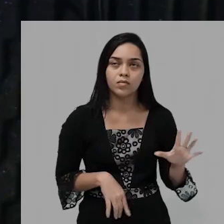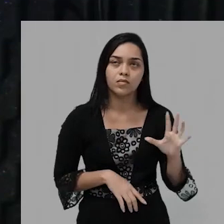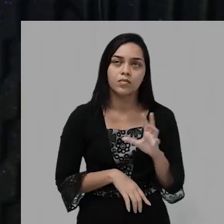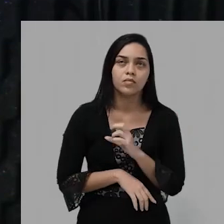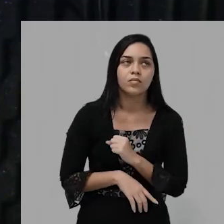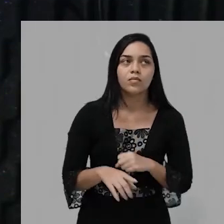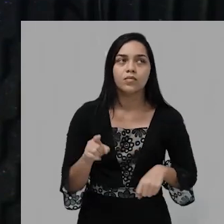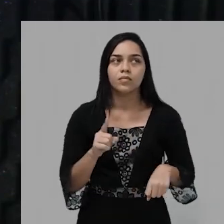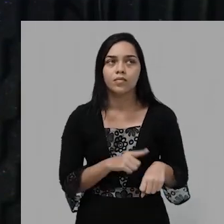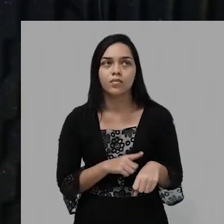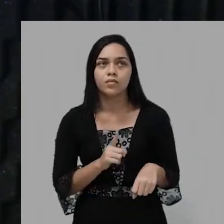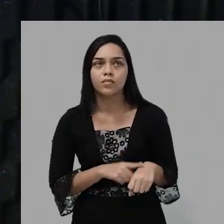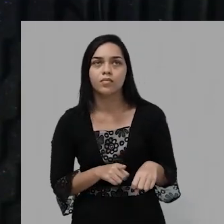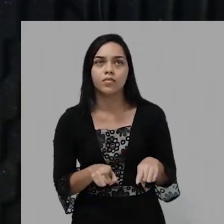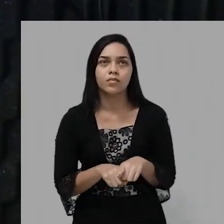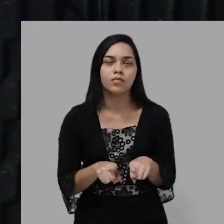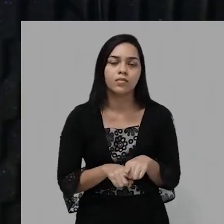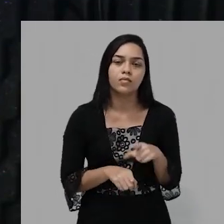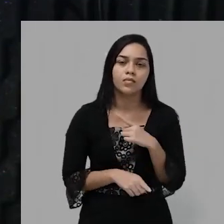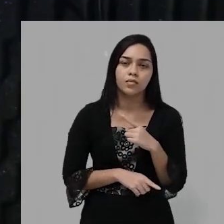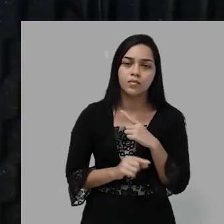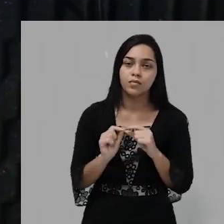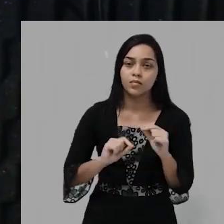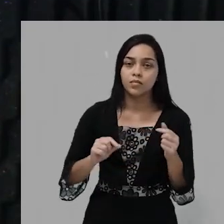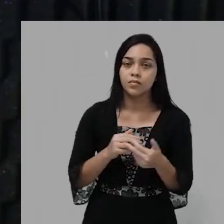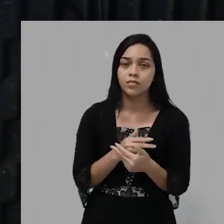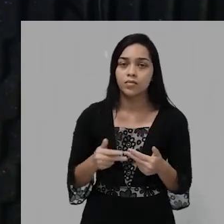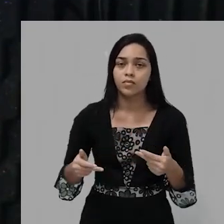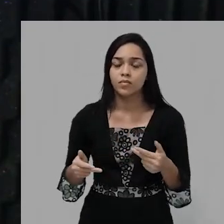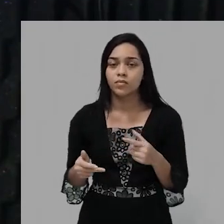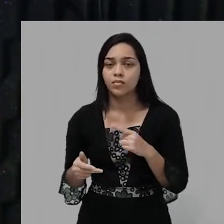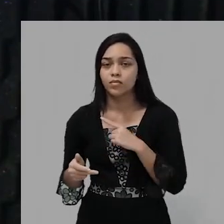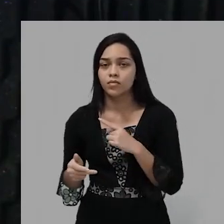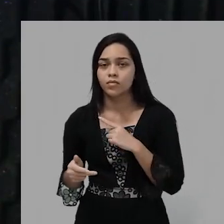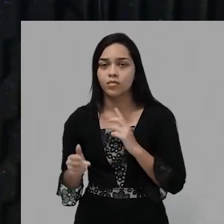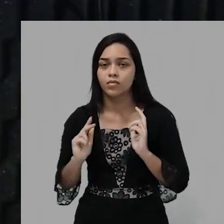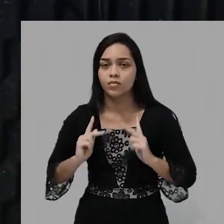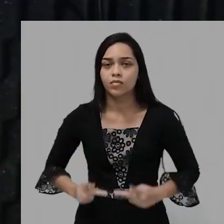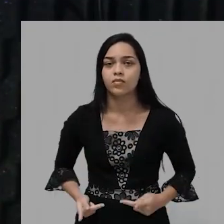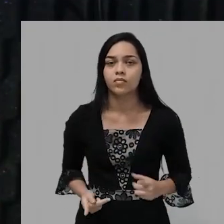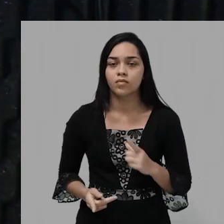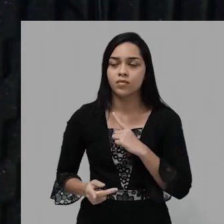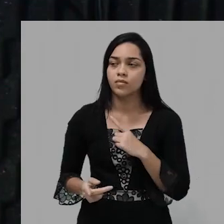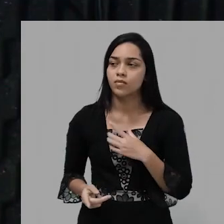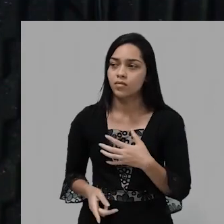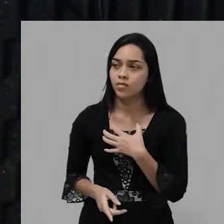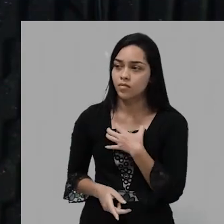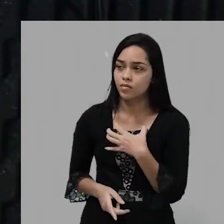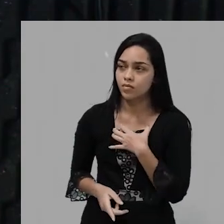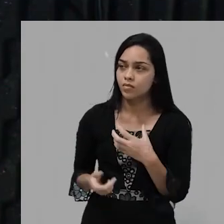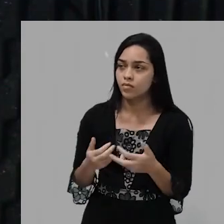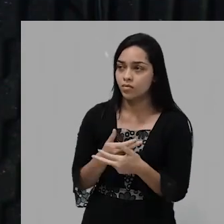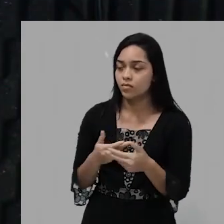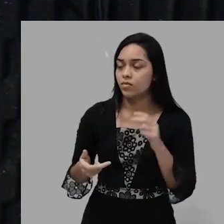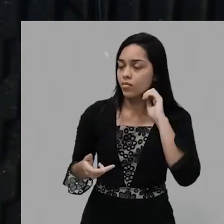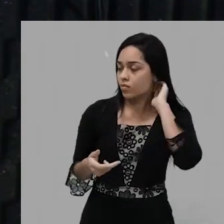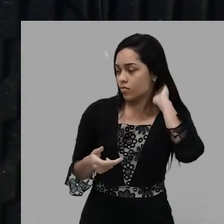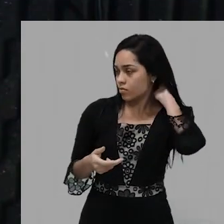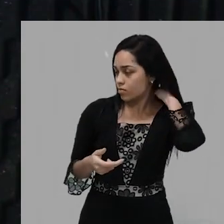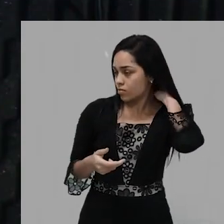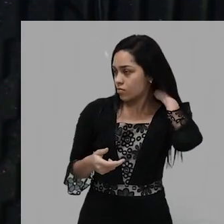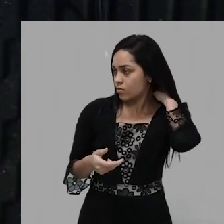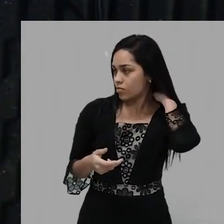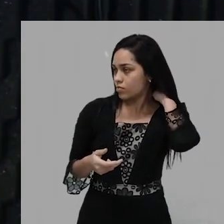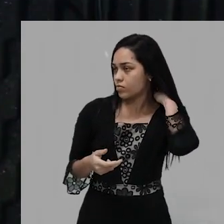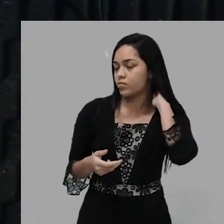o tempo, ganhavam aí ares como se fossem humanos, que tinham sentimentos e emoções